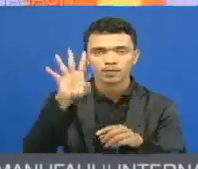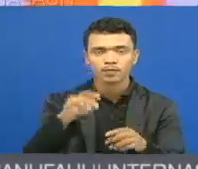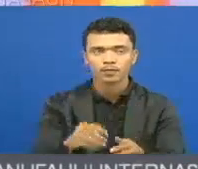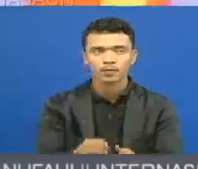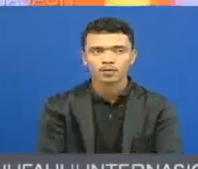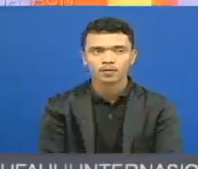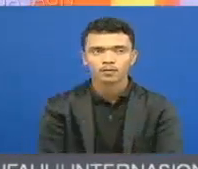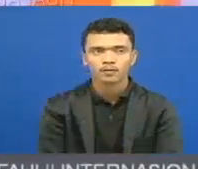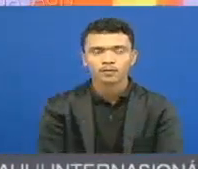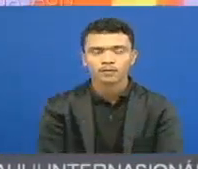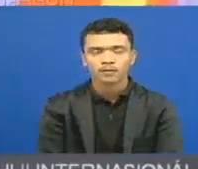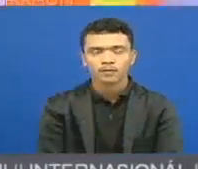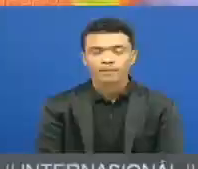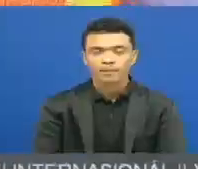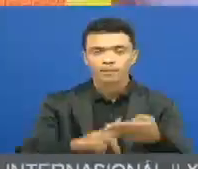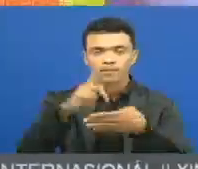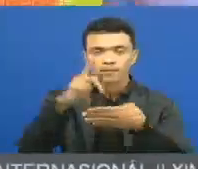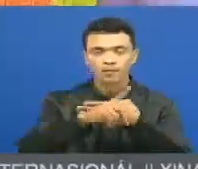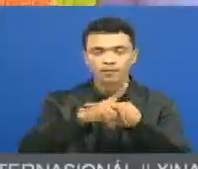ne programa ida husi